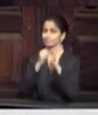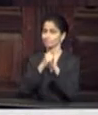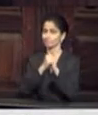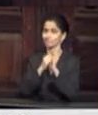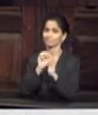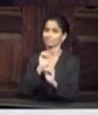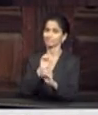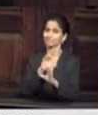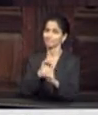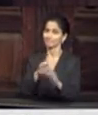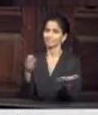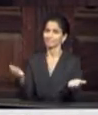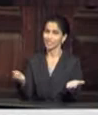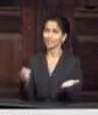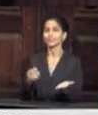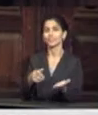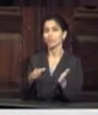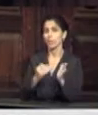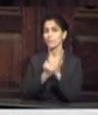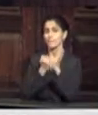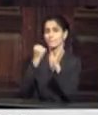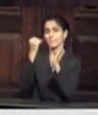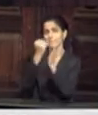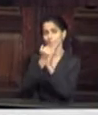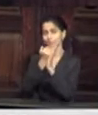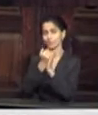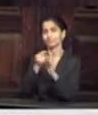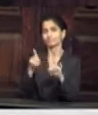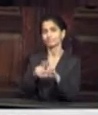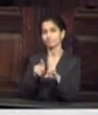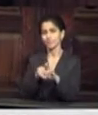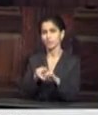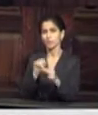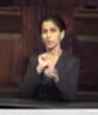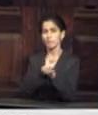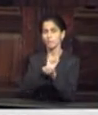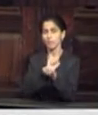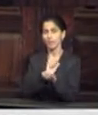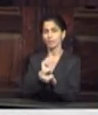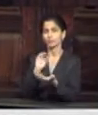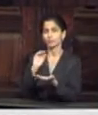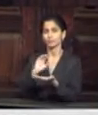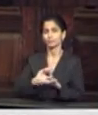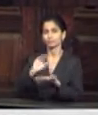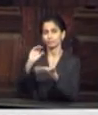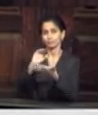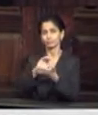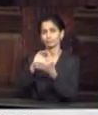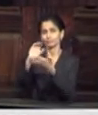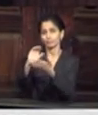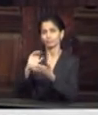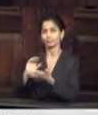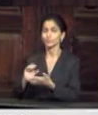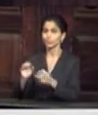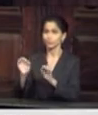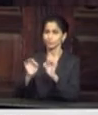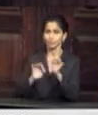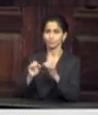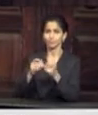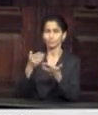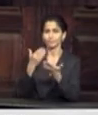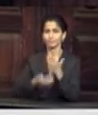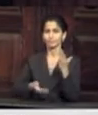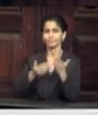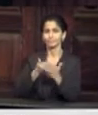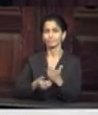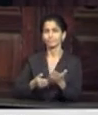com um percentual ainda maior, com um congelamento de investimentos na área social por 2 décadas, com as